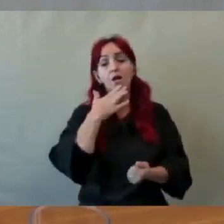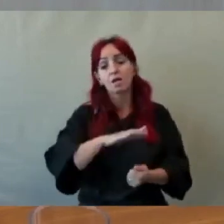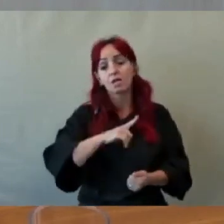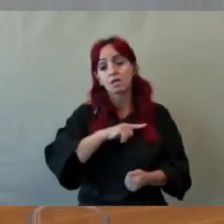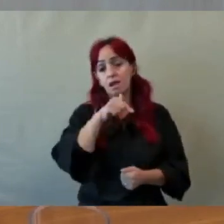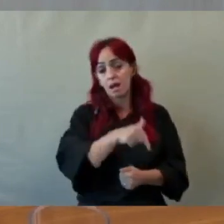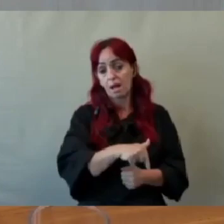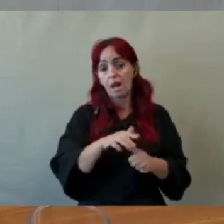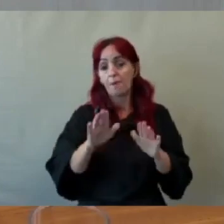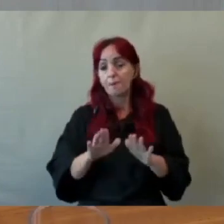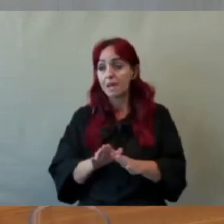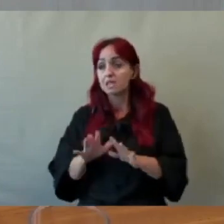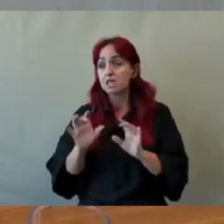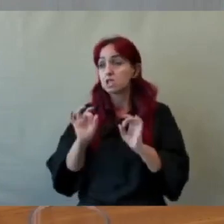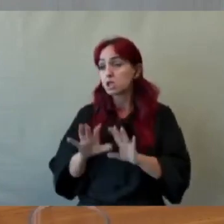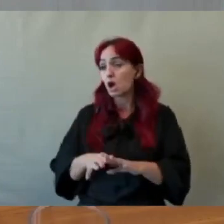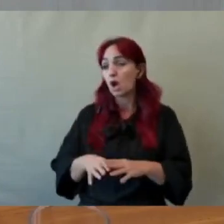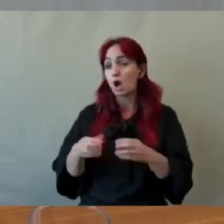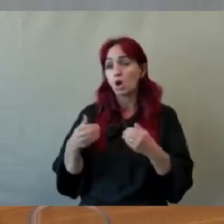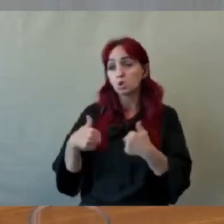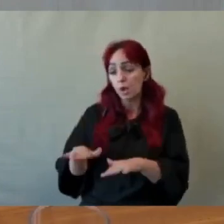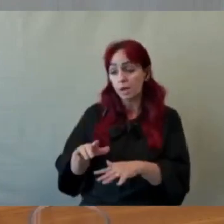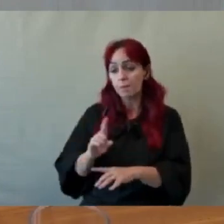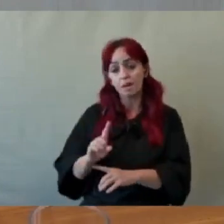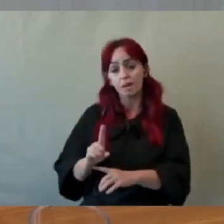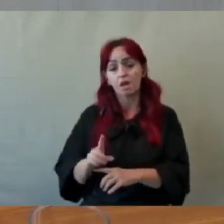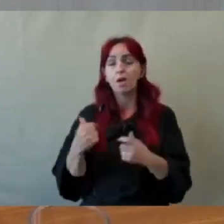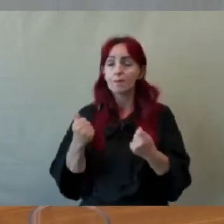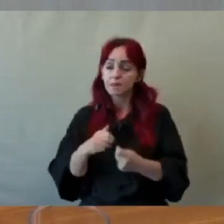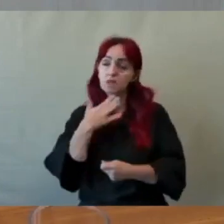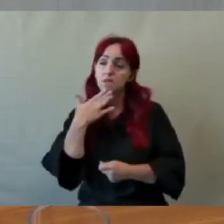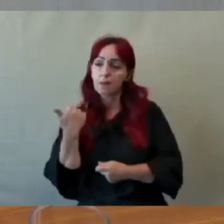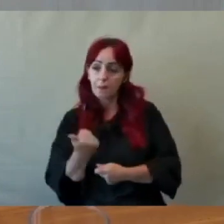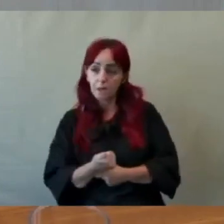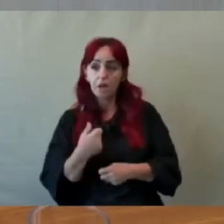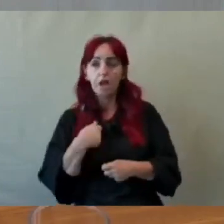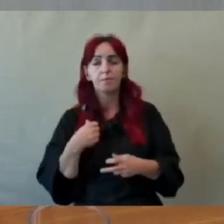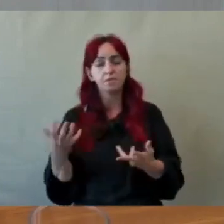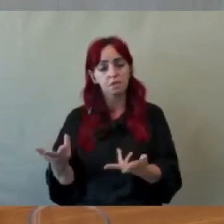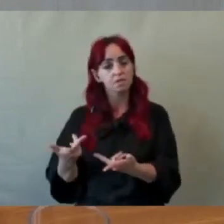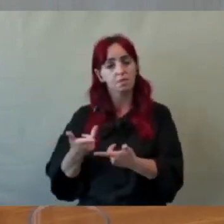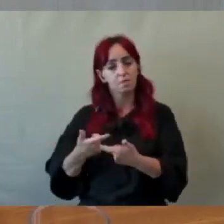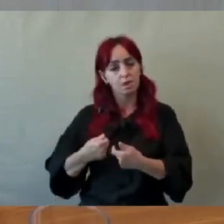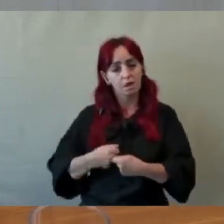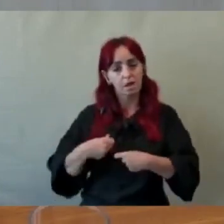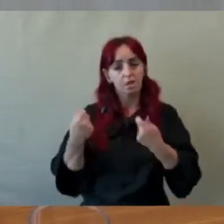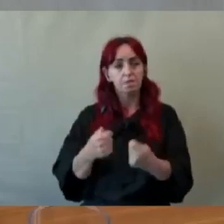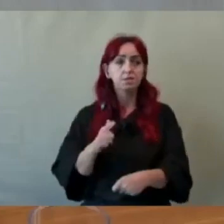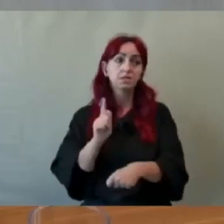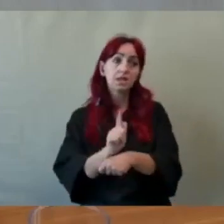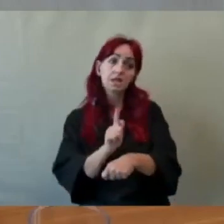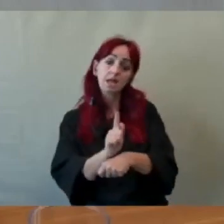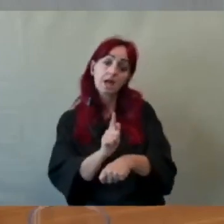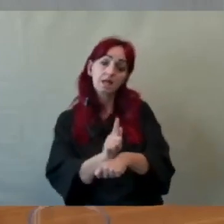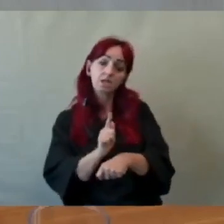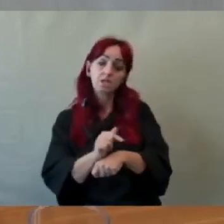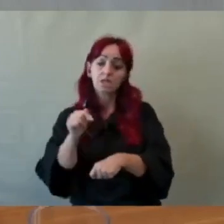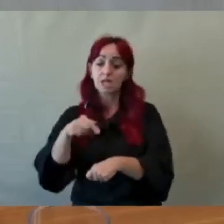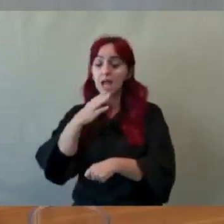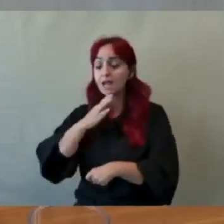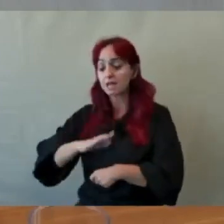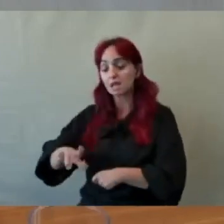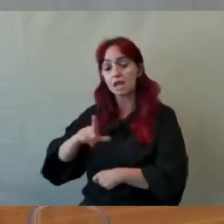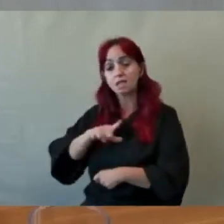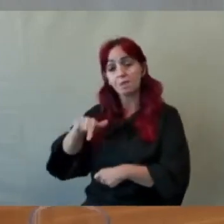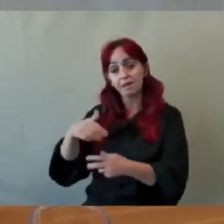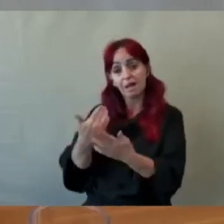forma sucateada. A gente precisa melhorar, a gente precisa aprimorar, a gente precisa garantir que essa criança, para estar na